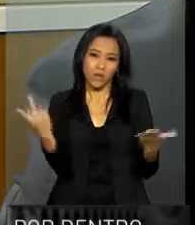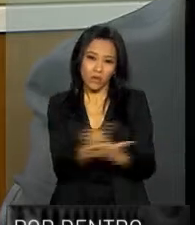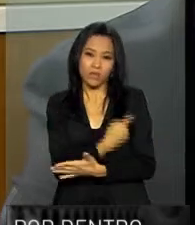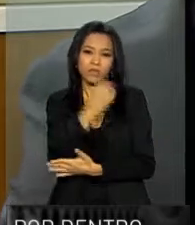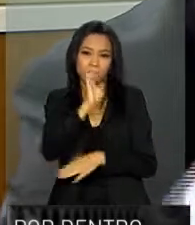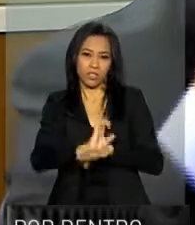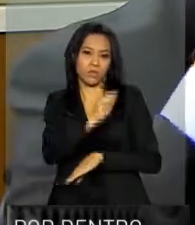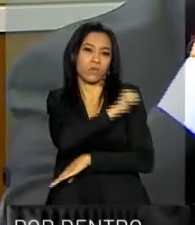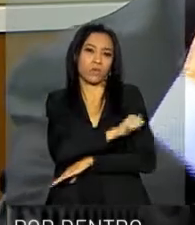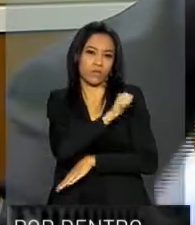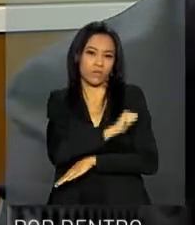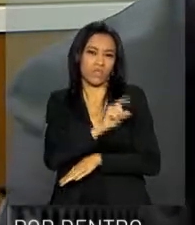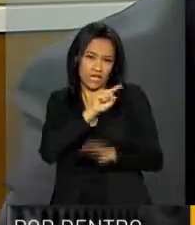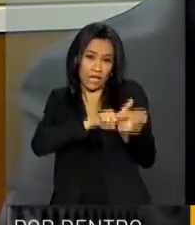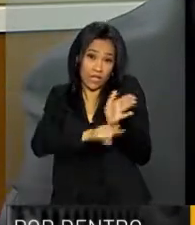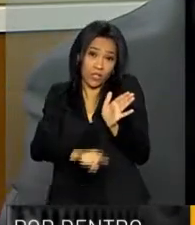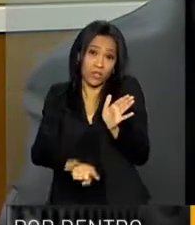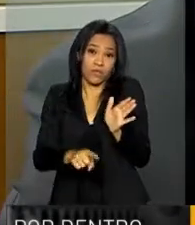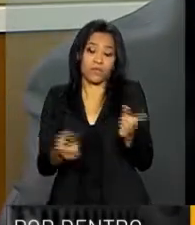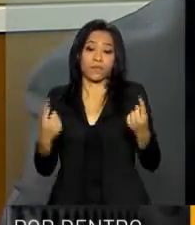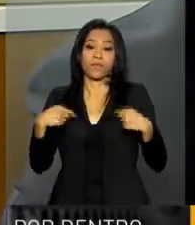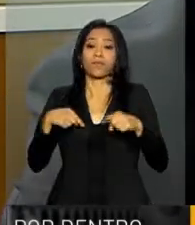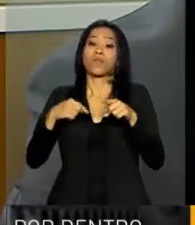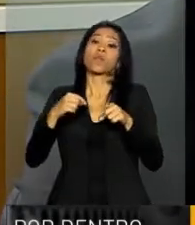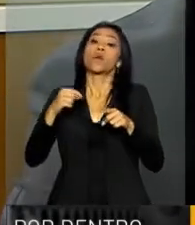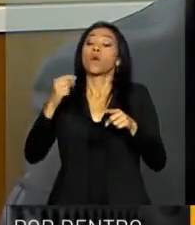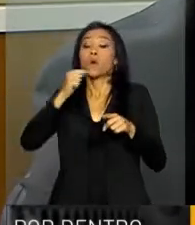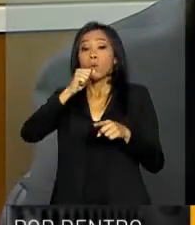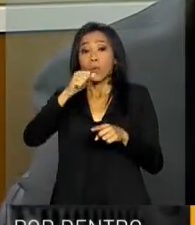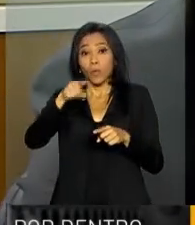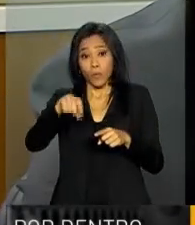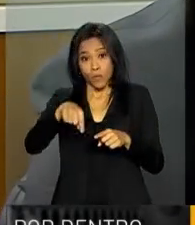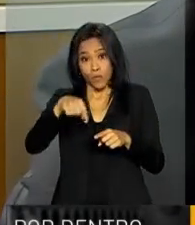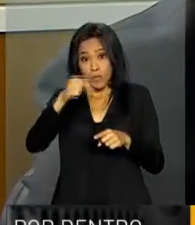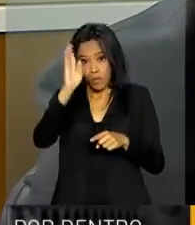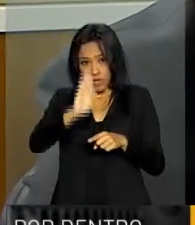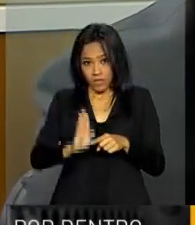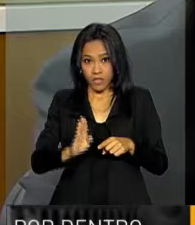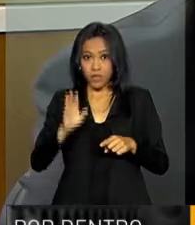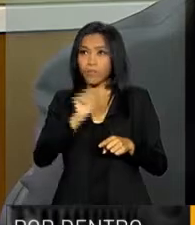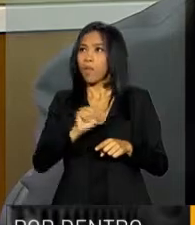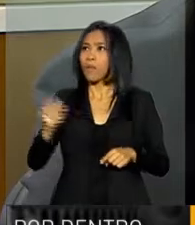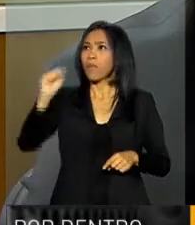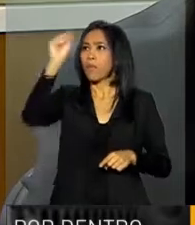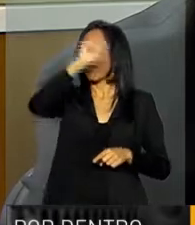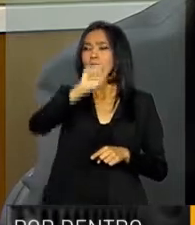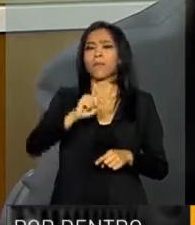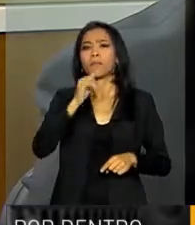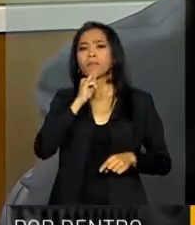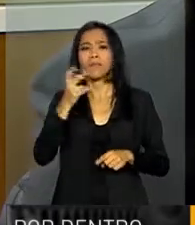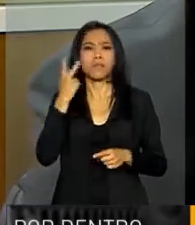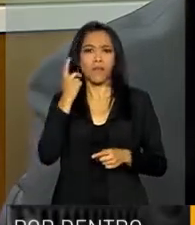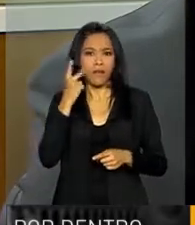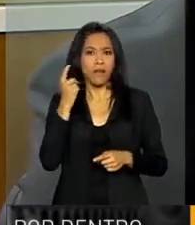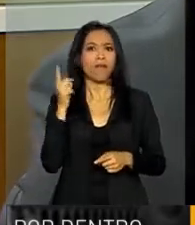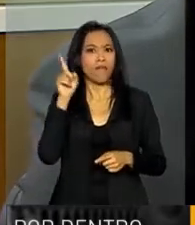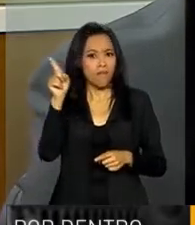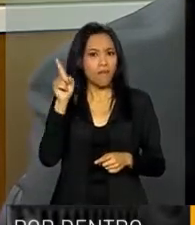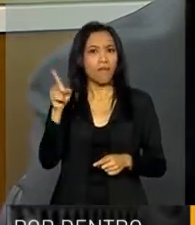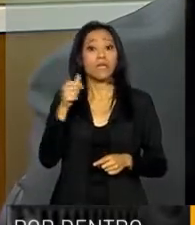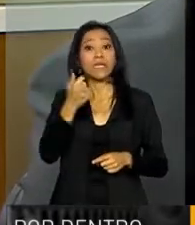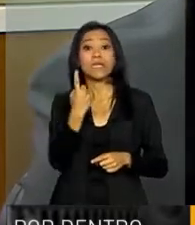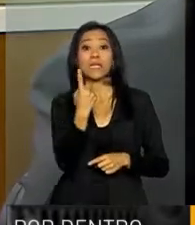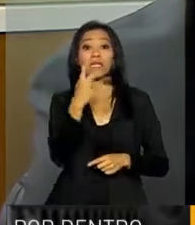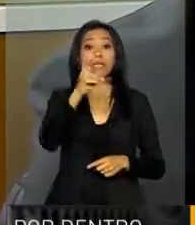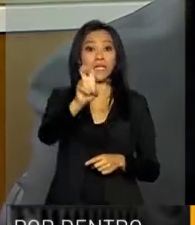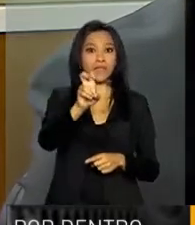das 24 portas do turismo internacional do brasil brasil evoluiu muito se você pega falava de ser agora a pouco será com 15